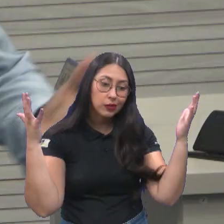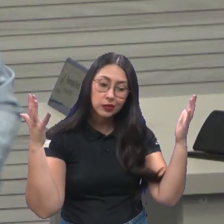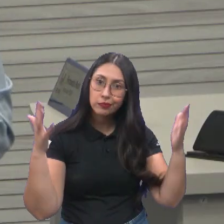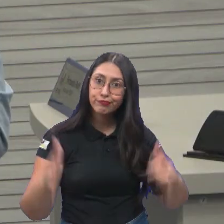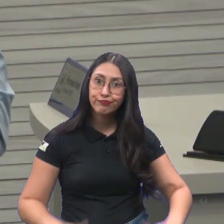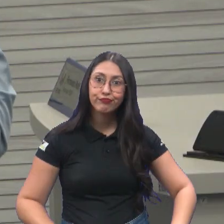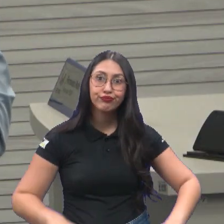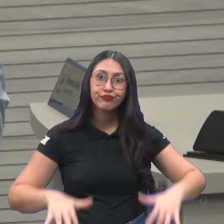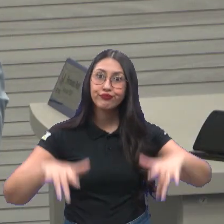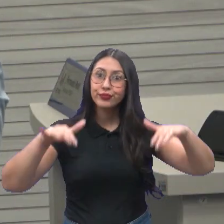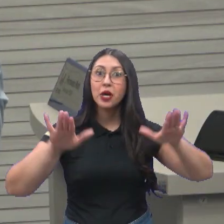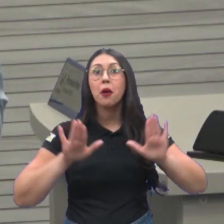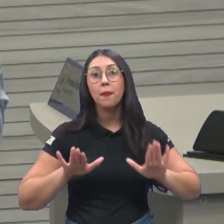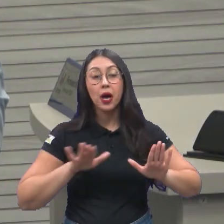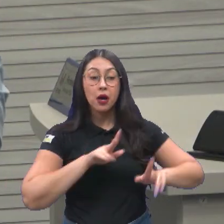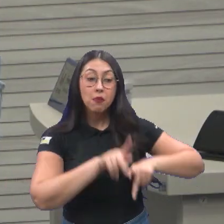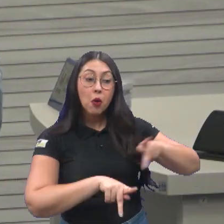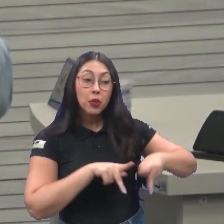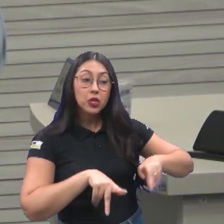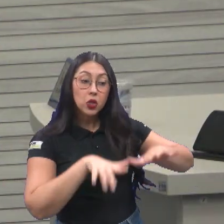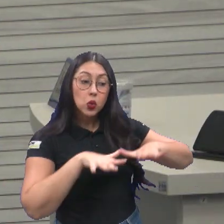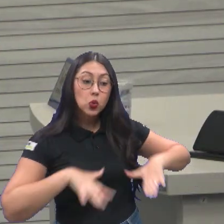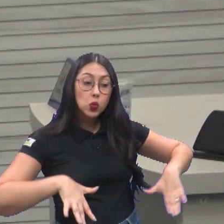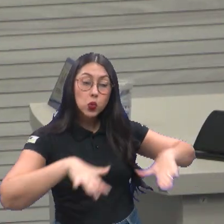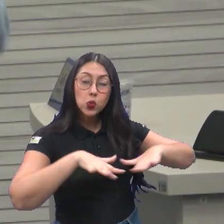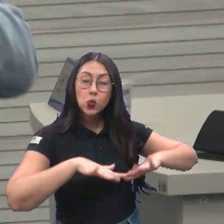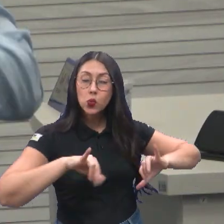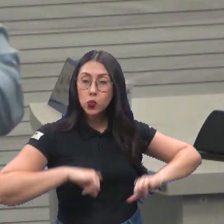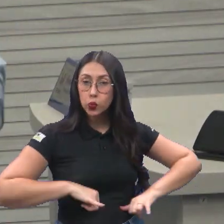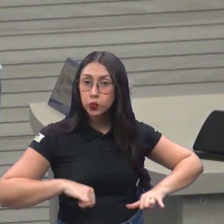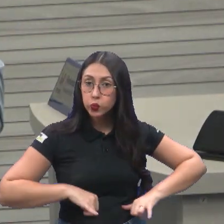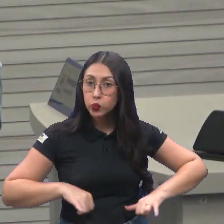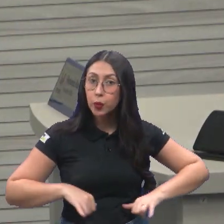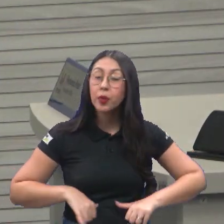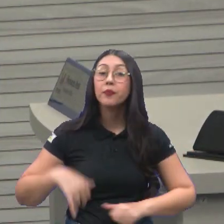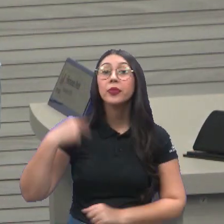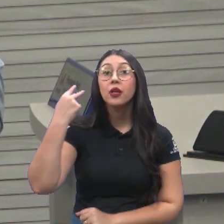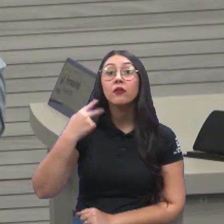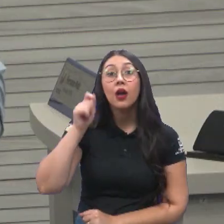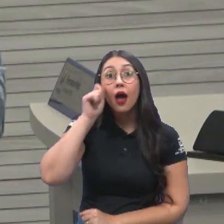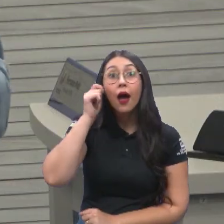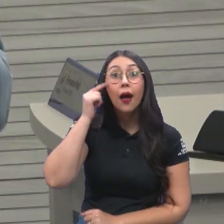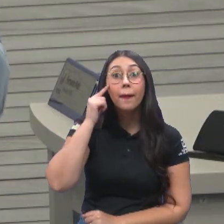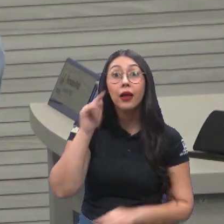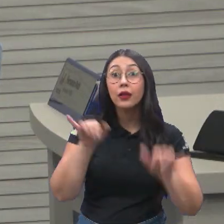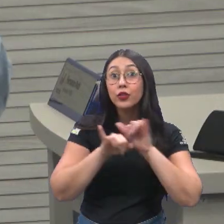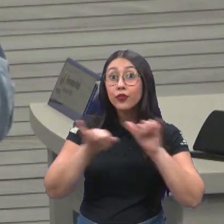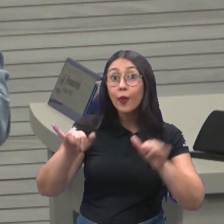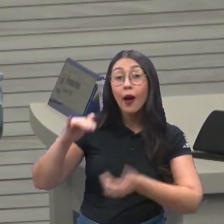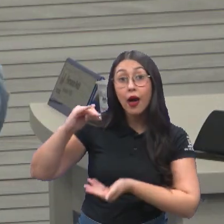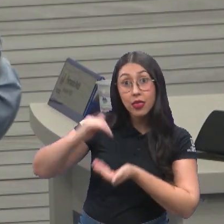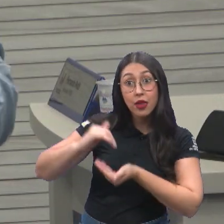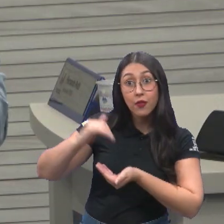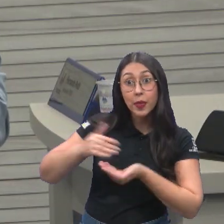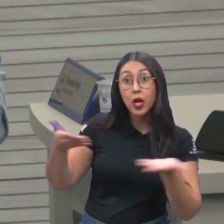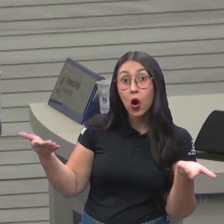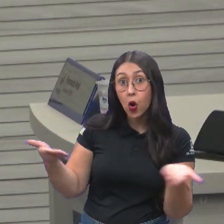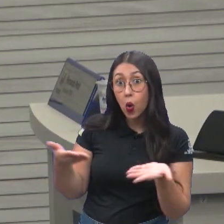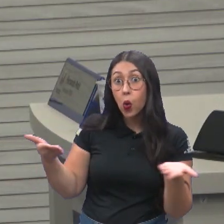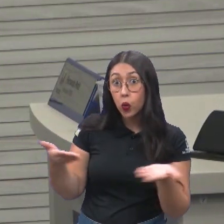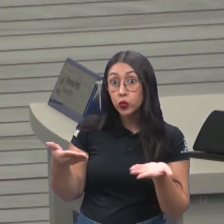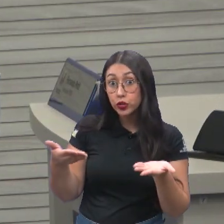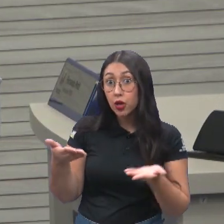numa região ali que sofre bastante. Vereadora Amélia, te informar que a Defesa Civil está